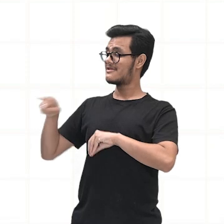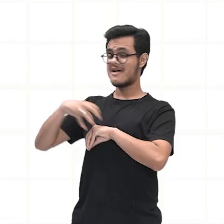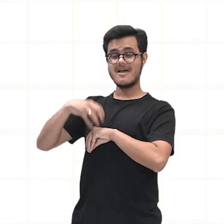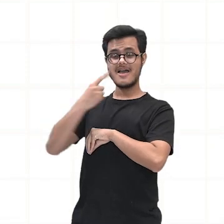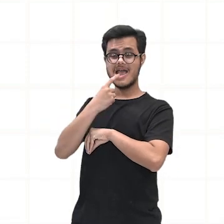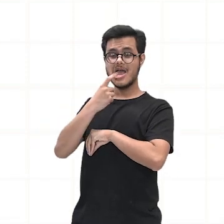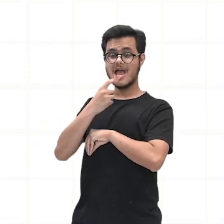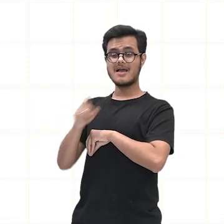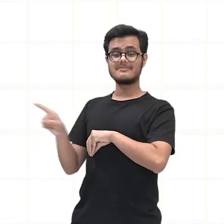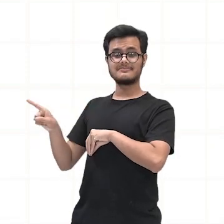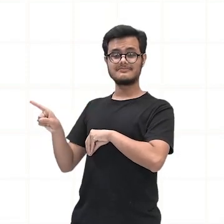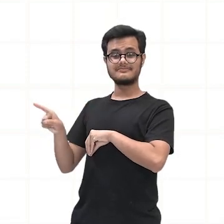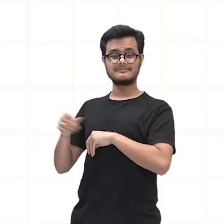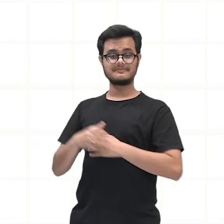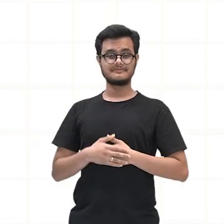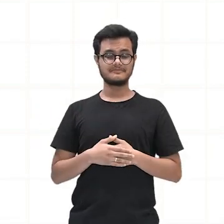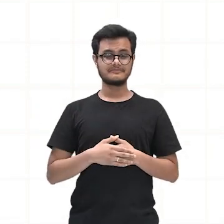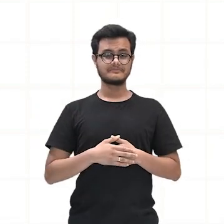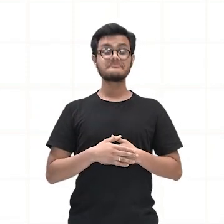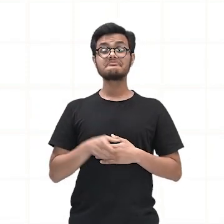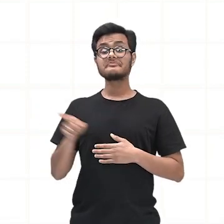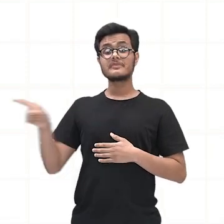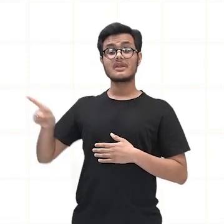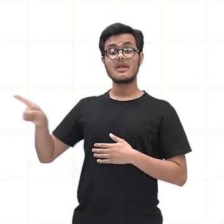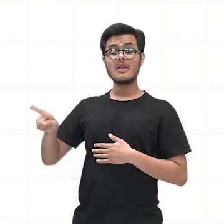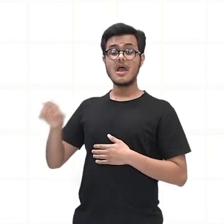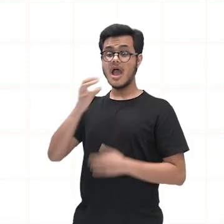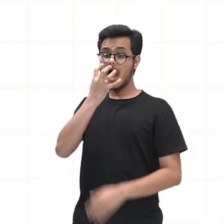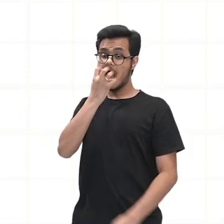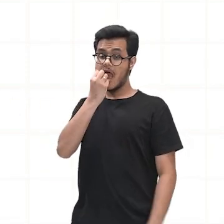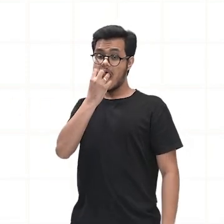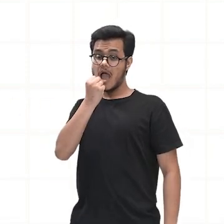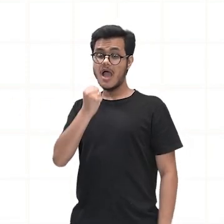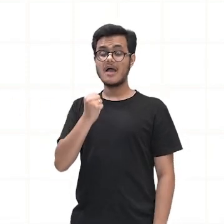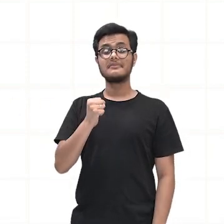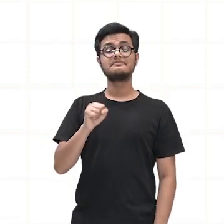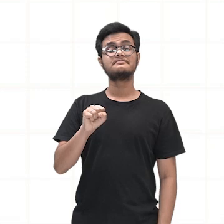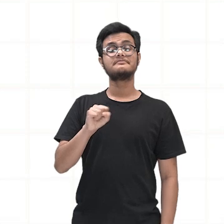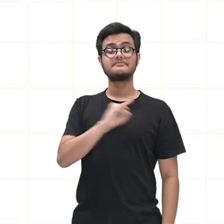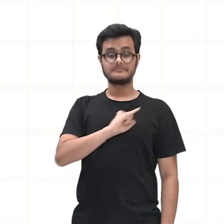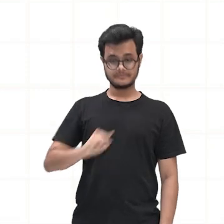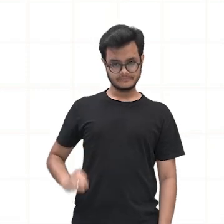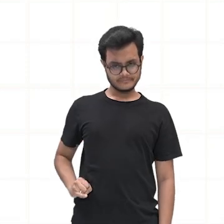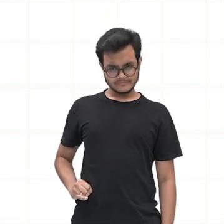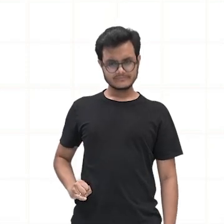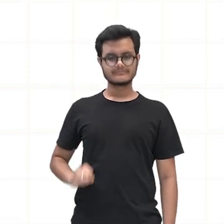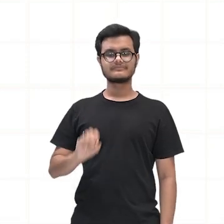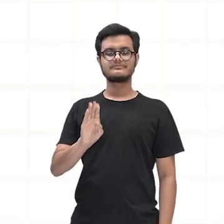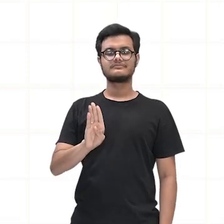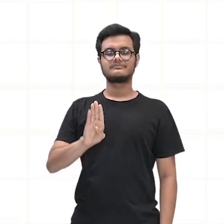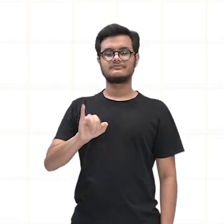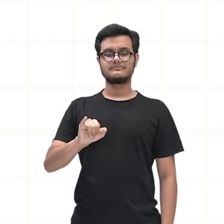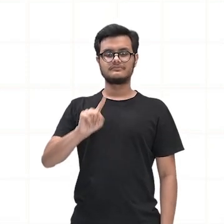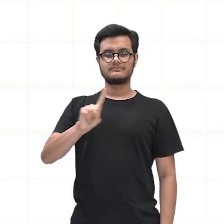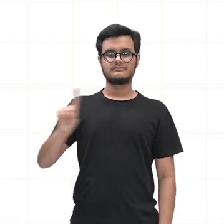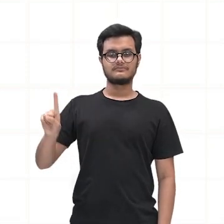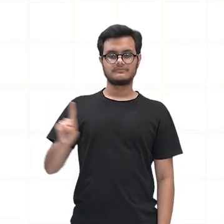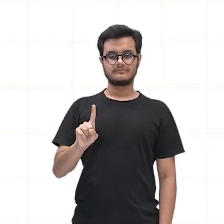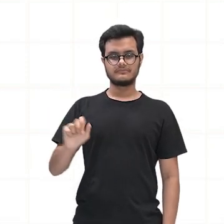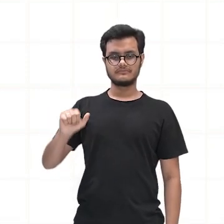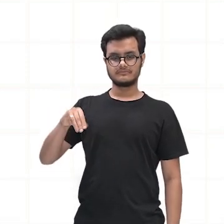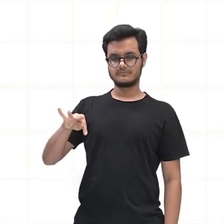região. Essa parte mais laranja aqui escura era a parte do Império Bizantino, antes do reinado